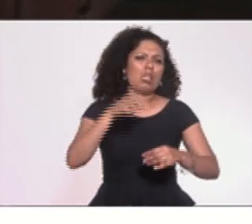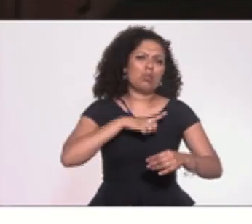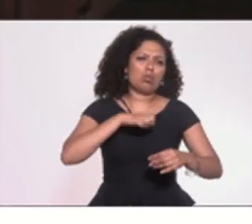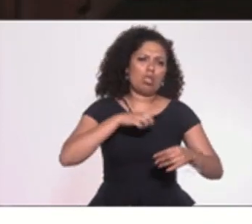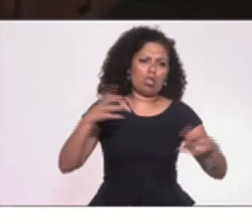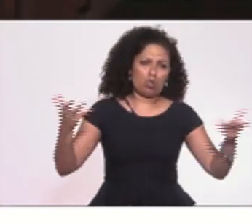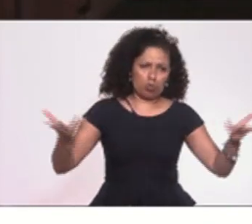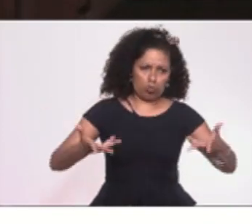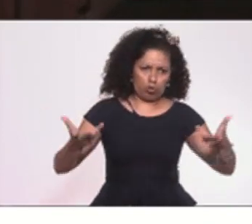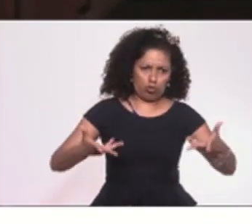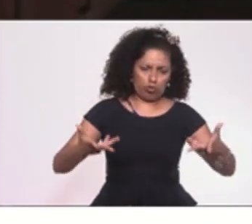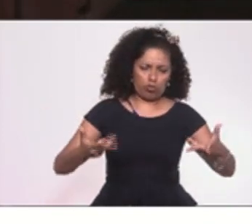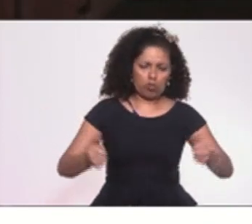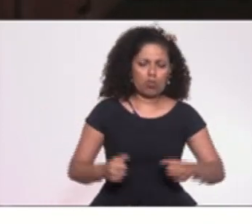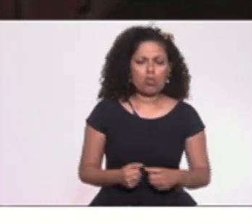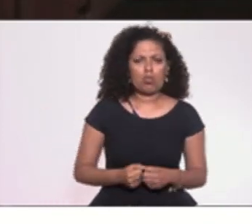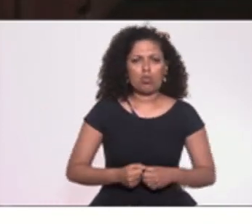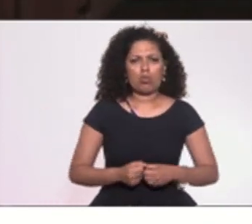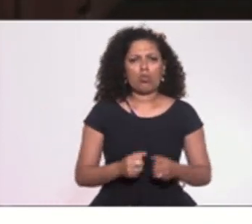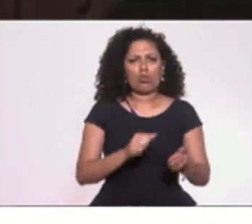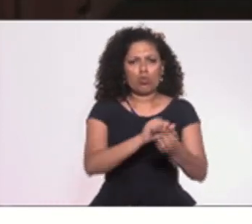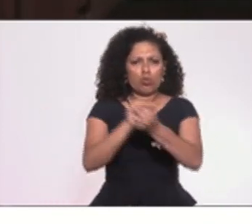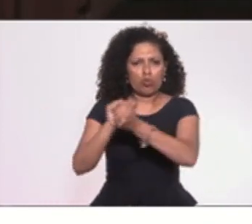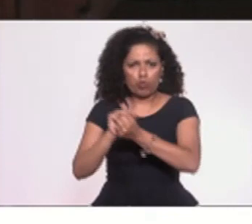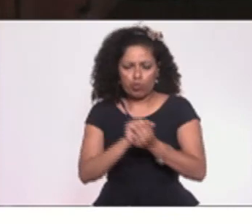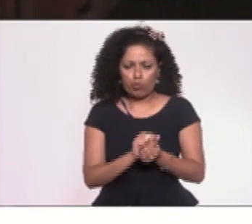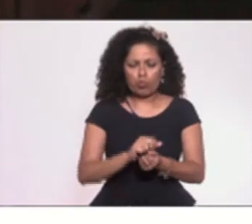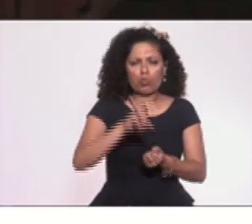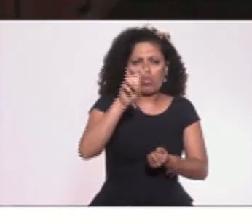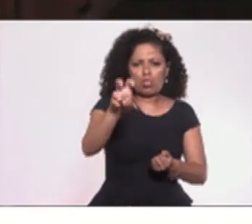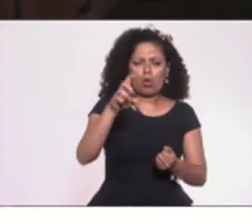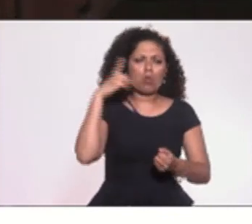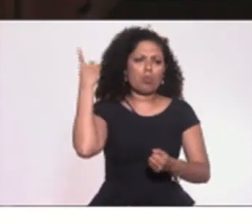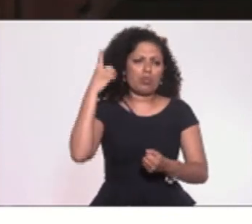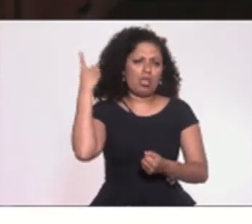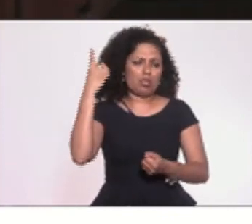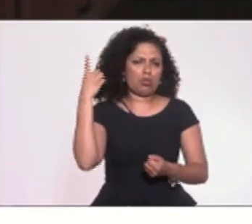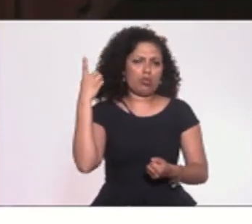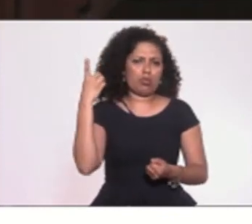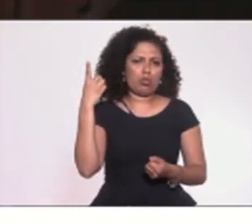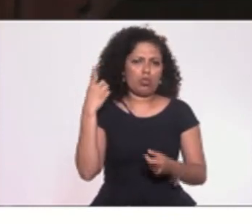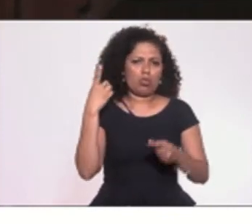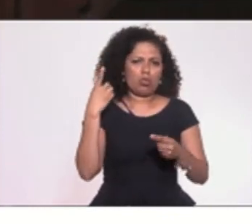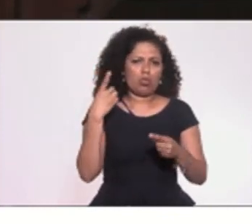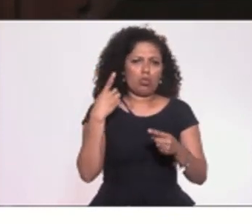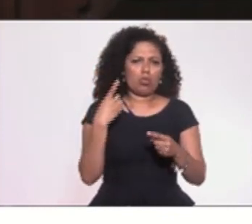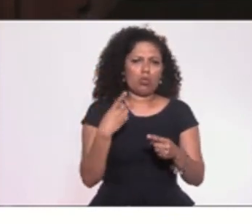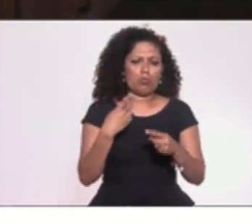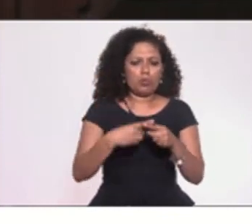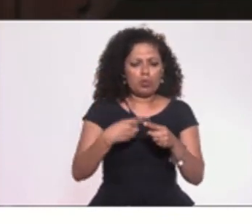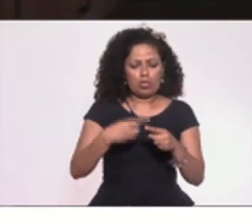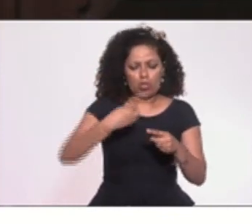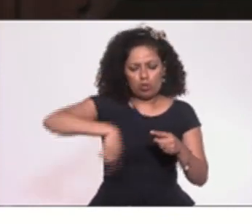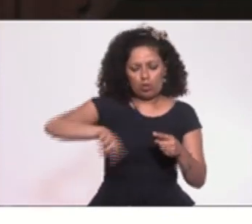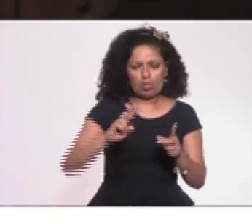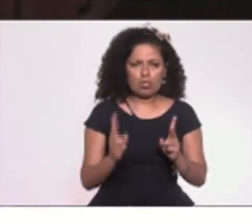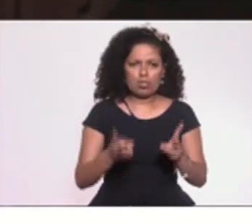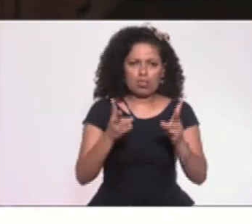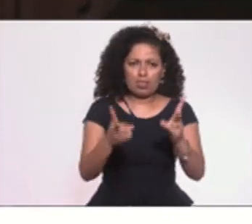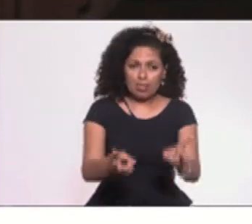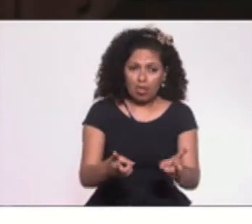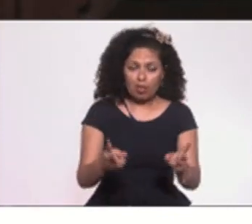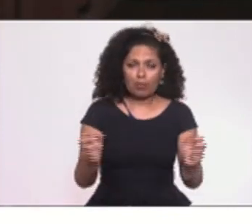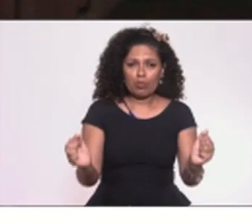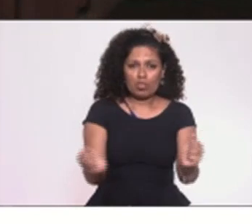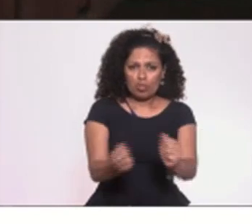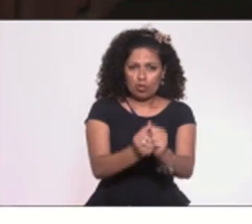parlamentares e julgadores, envolvendo 5 deputados com quem sempre tivemos